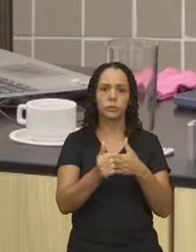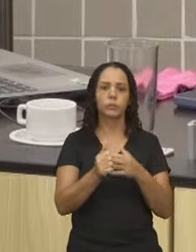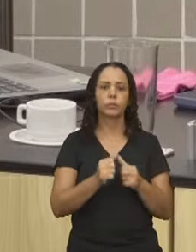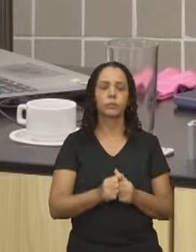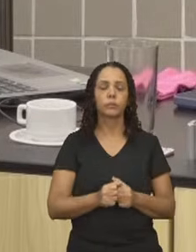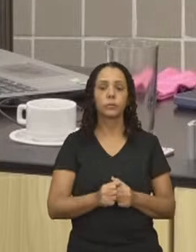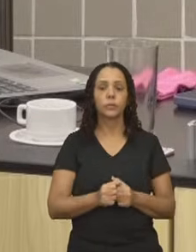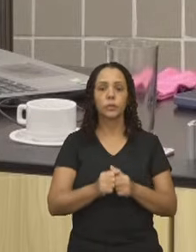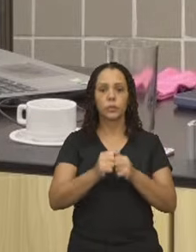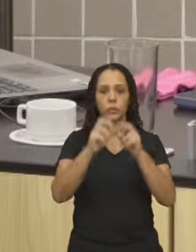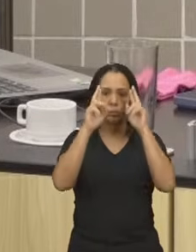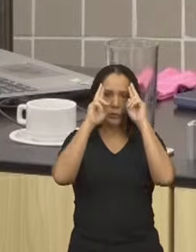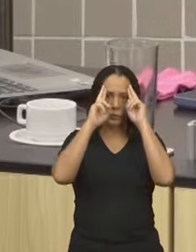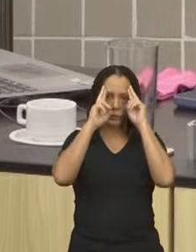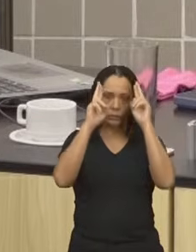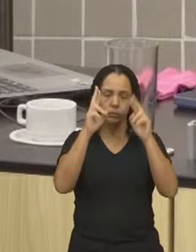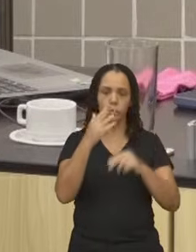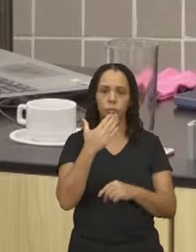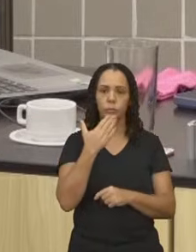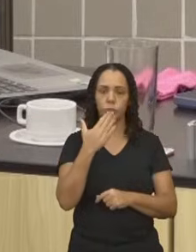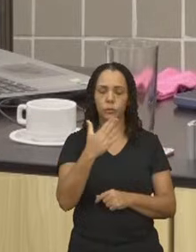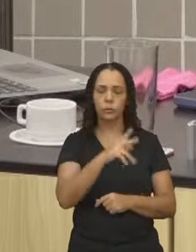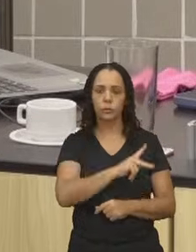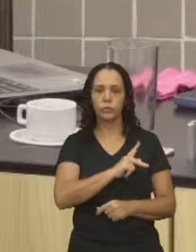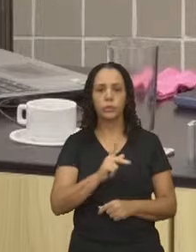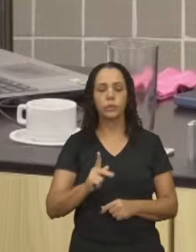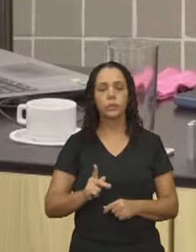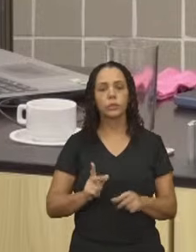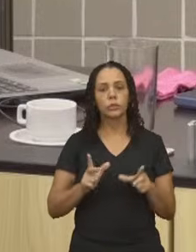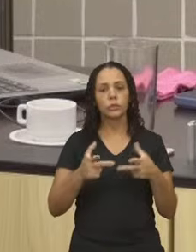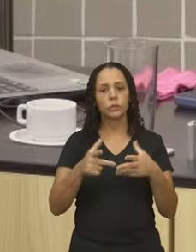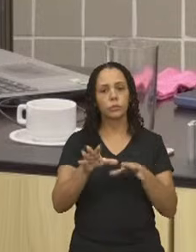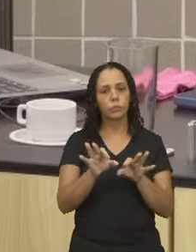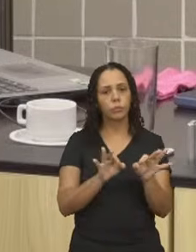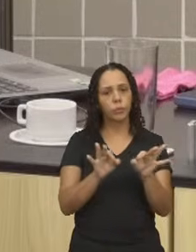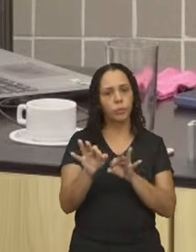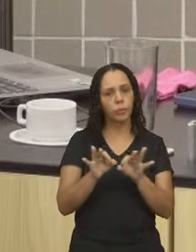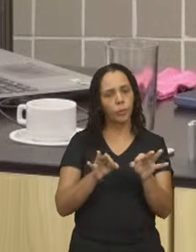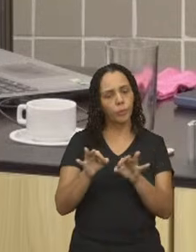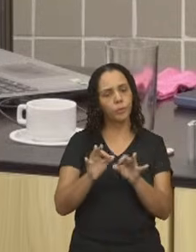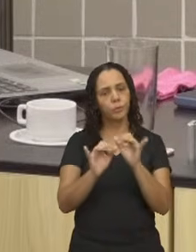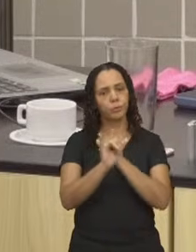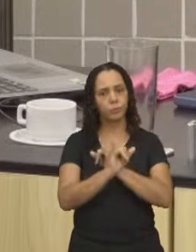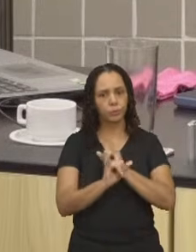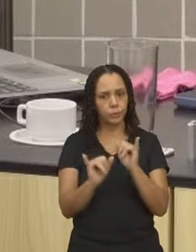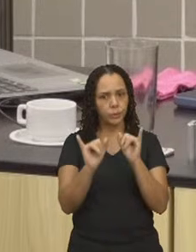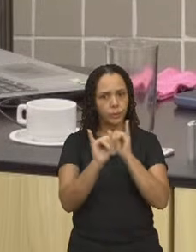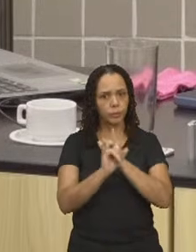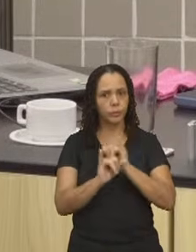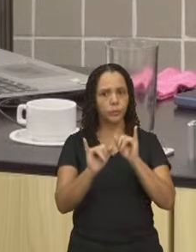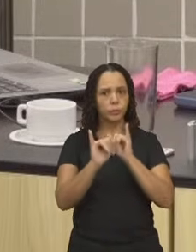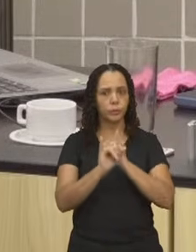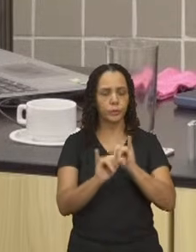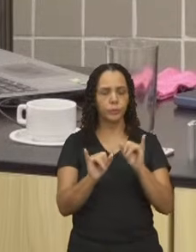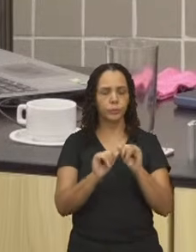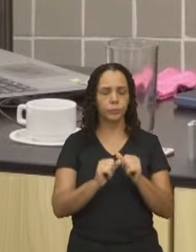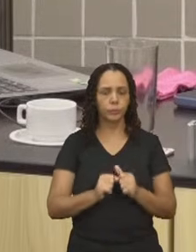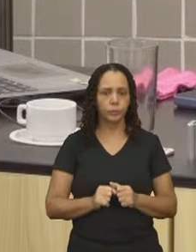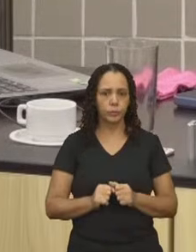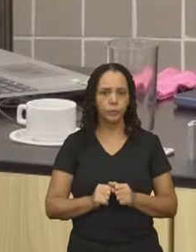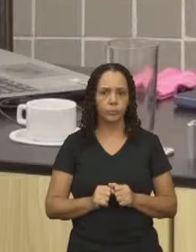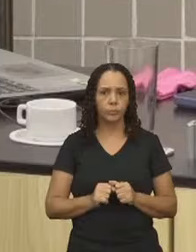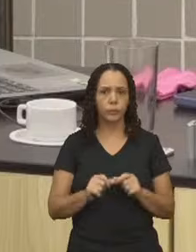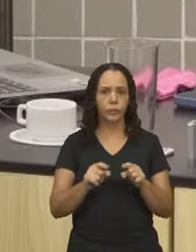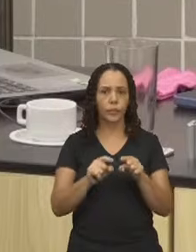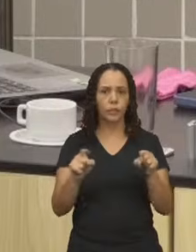registro, respeitosamente, requeremos à presidência desta Casa que sejam adotadas as providências habituais para a divulgação da presente manifestação.